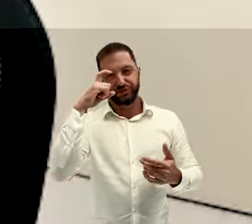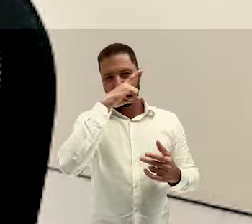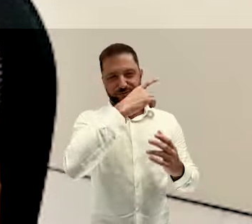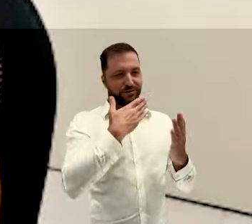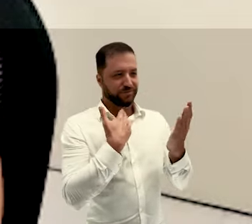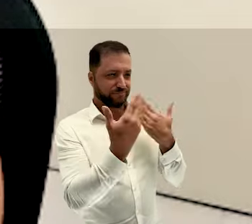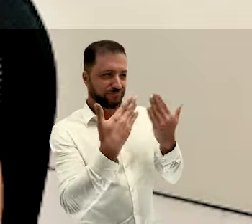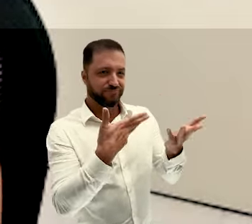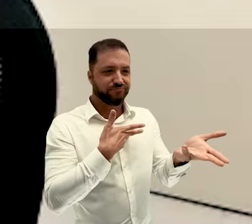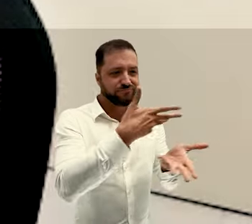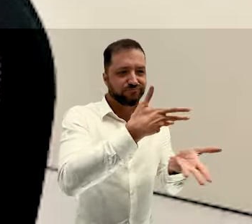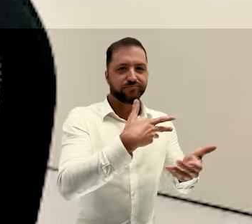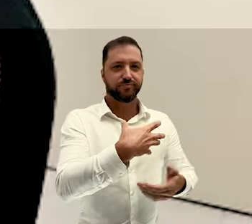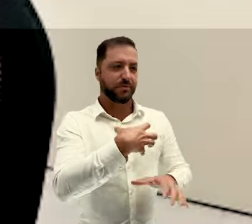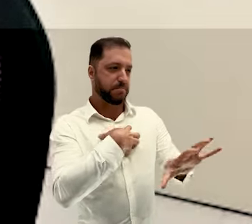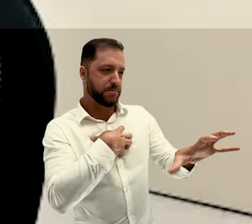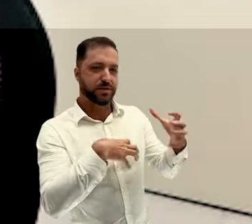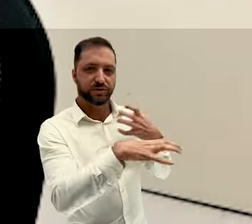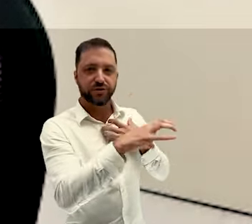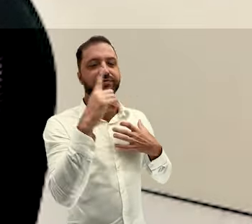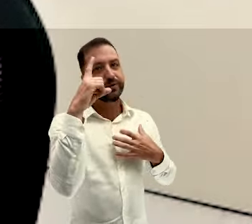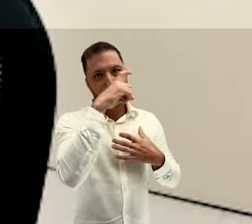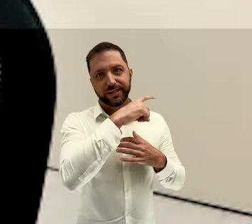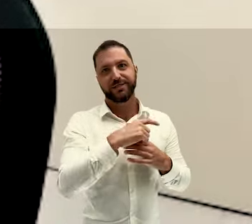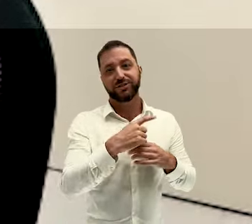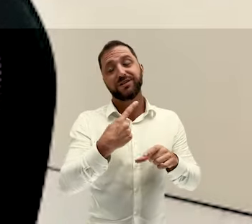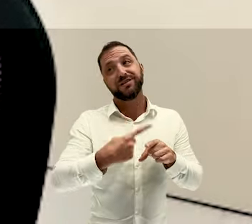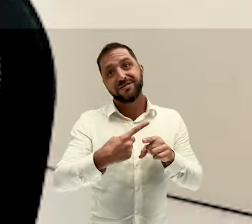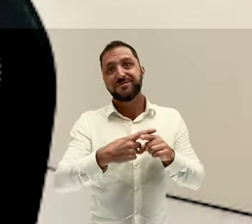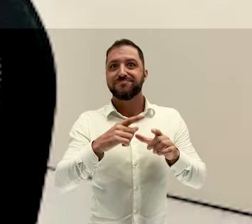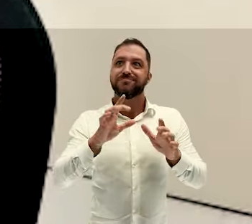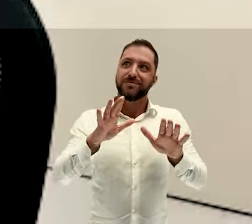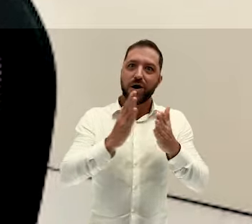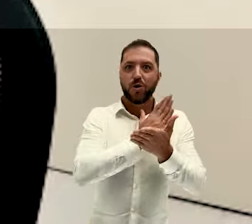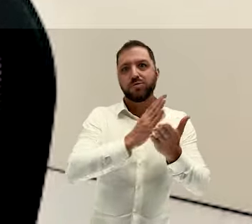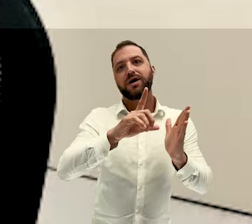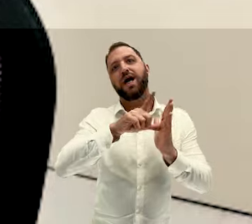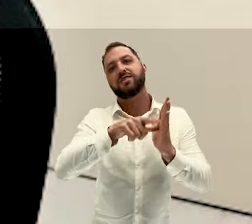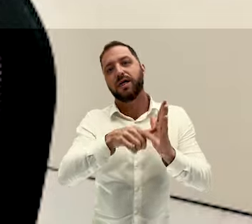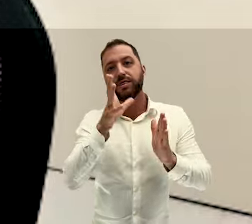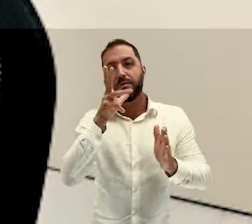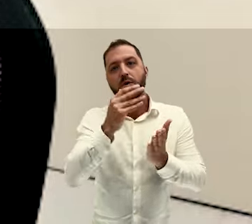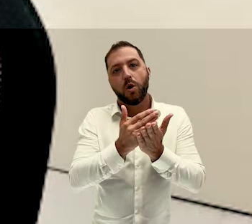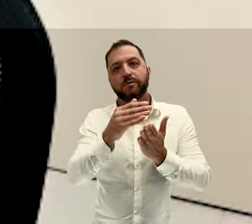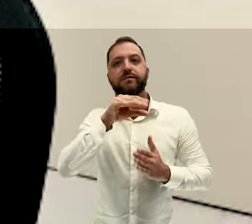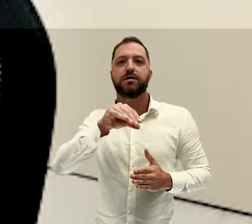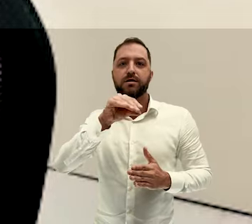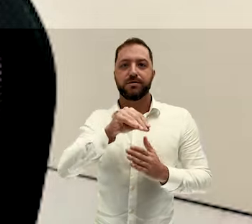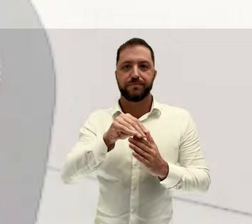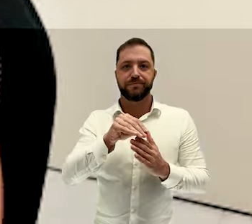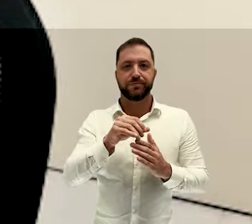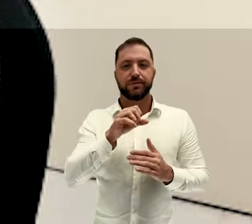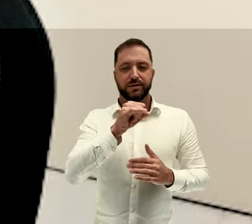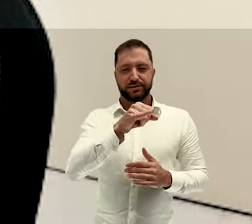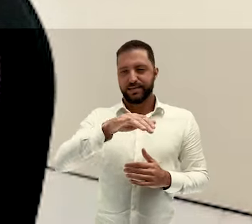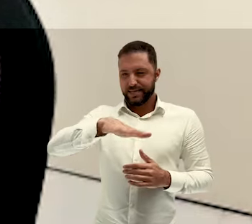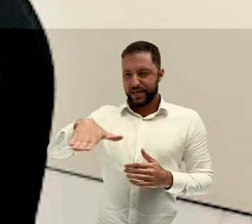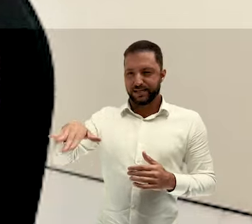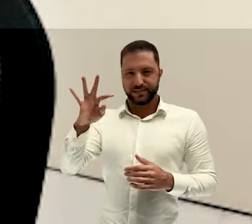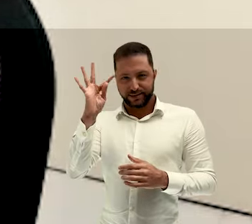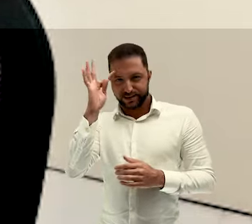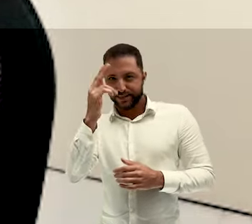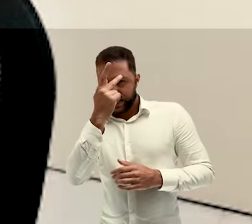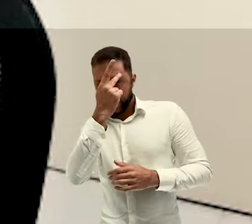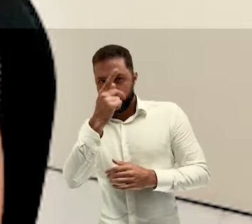de flexibilidade cognitiva também e atraso, muitas vezes também atraso na linguagem. Numa criança